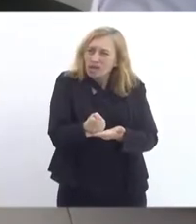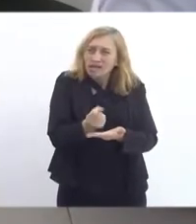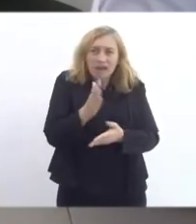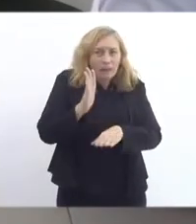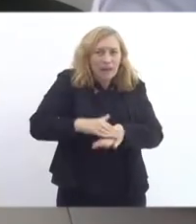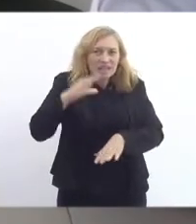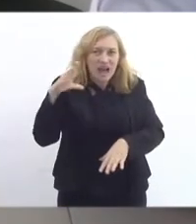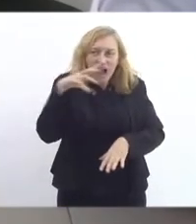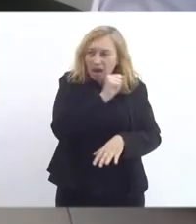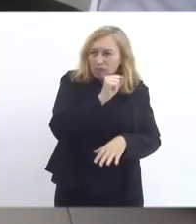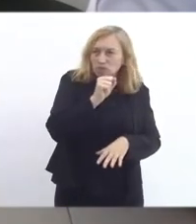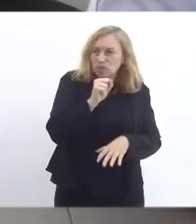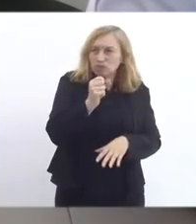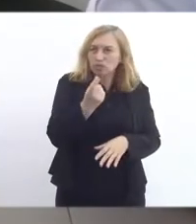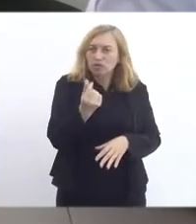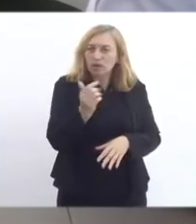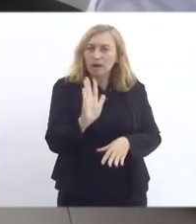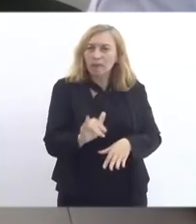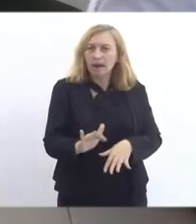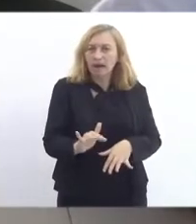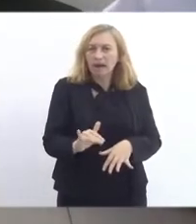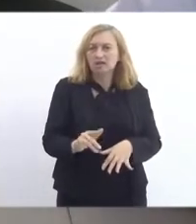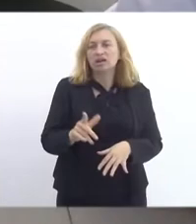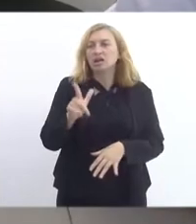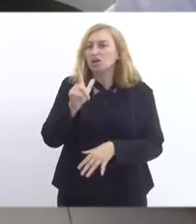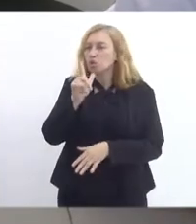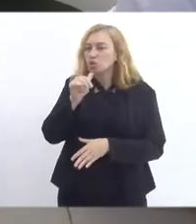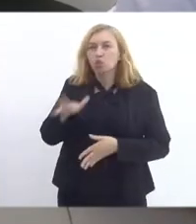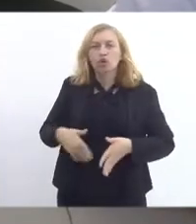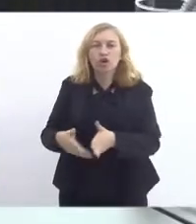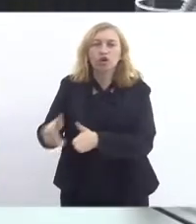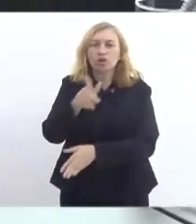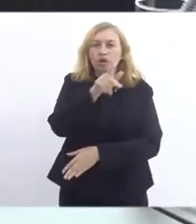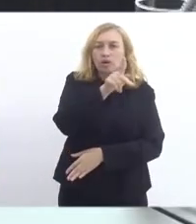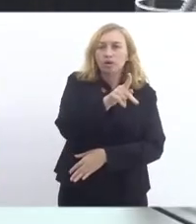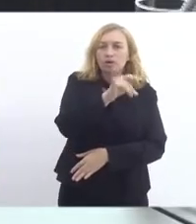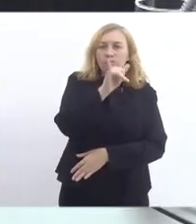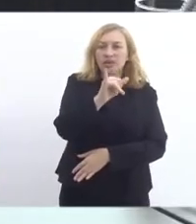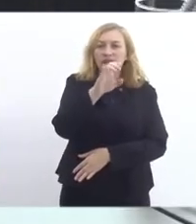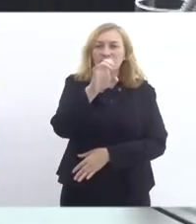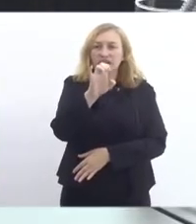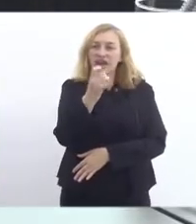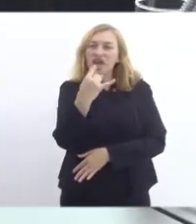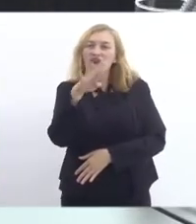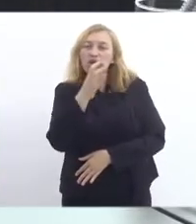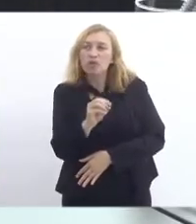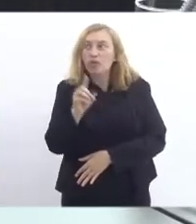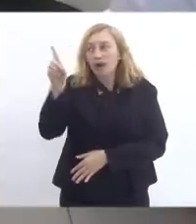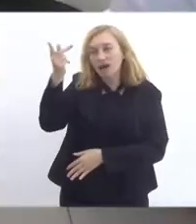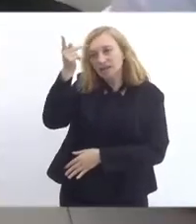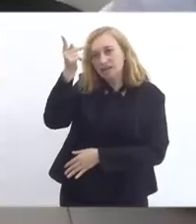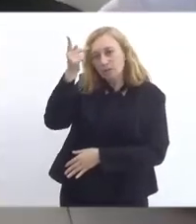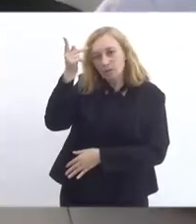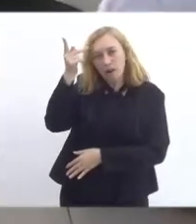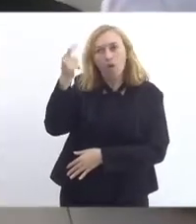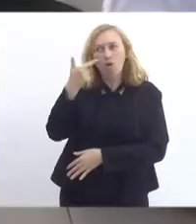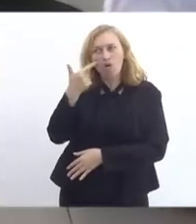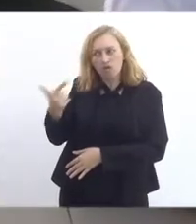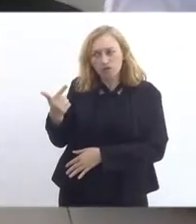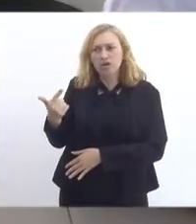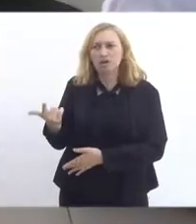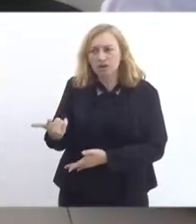mais rápido e mais barato. No Rio Pinheiros, em São Paulo. Eu assisti a exposição lá do... E temos absoluta concordância. De São Paulo. E